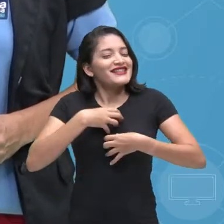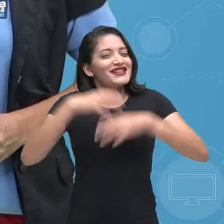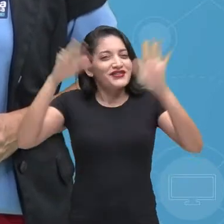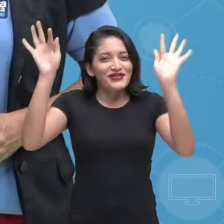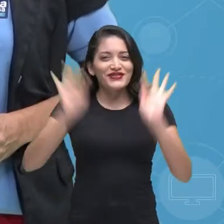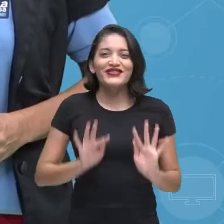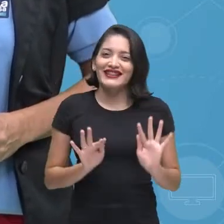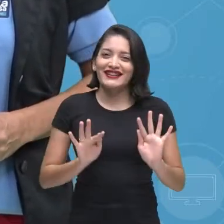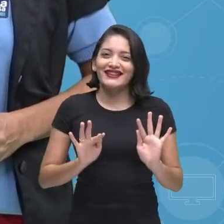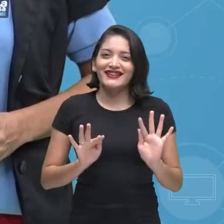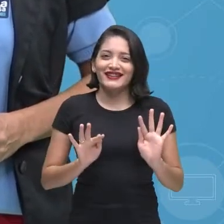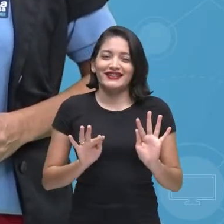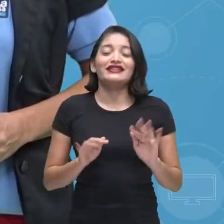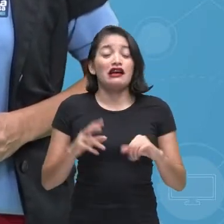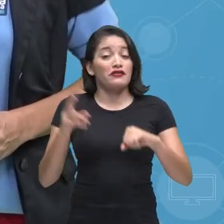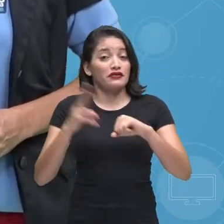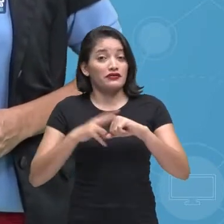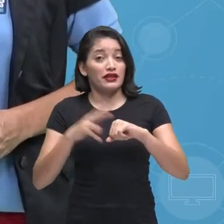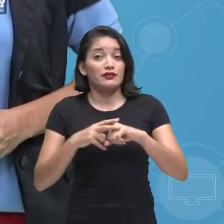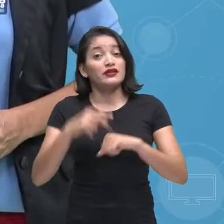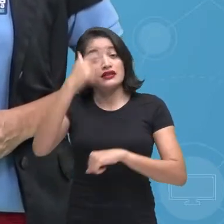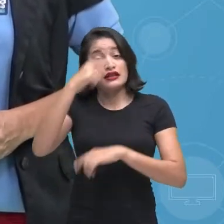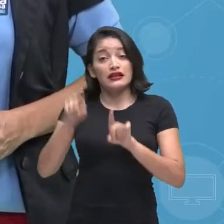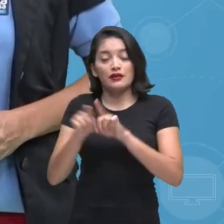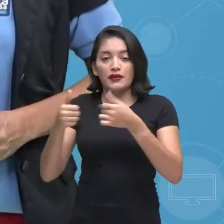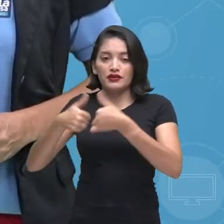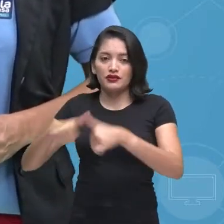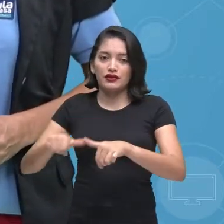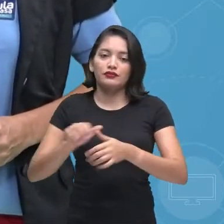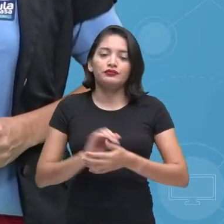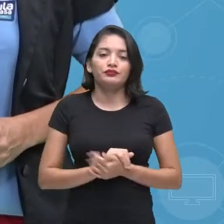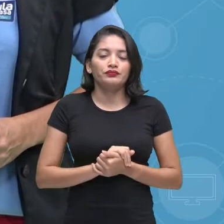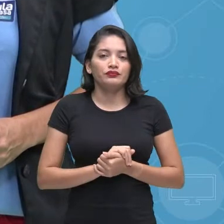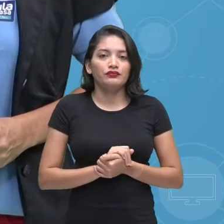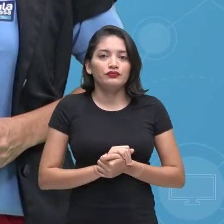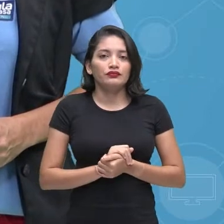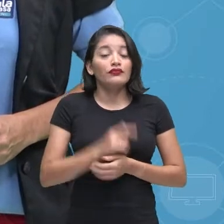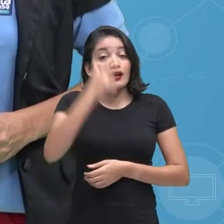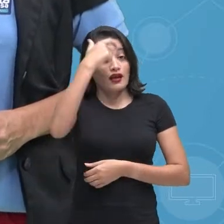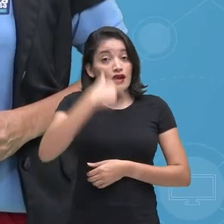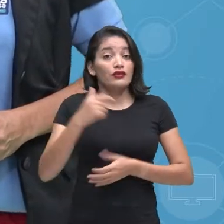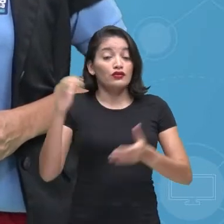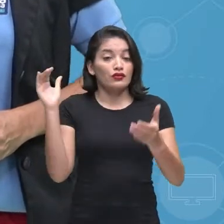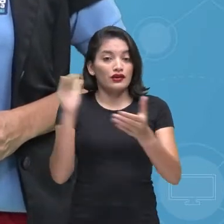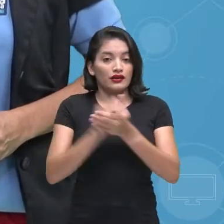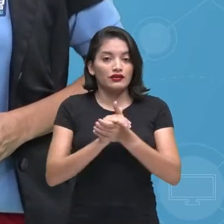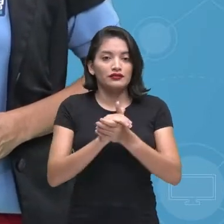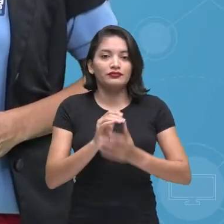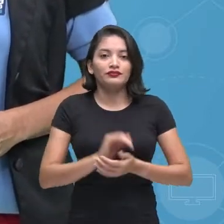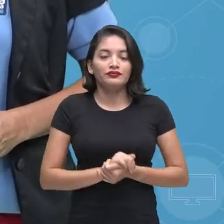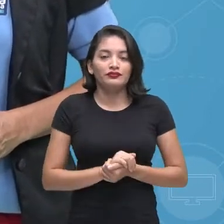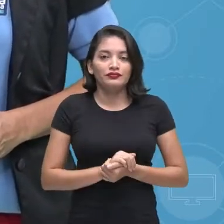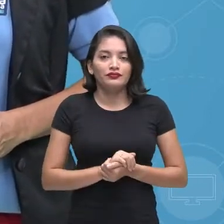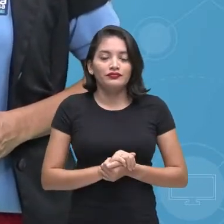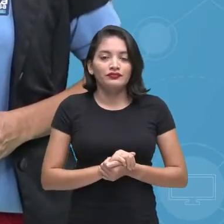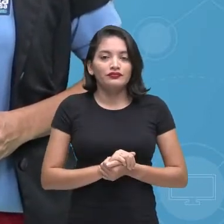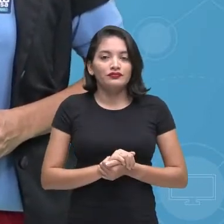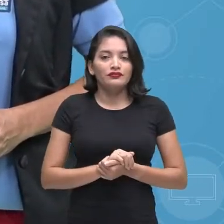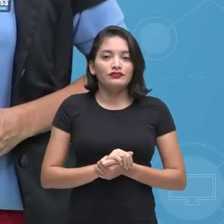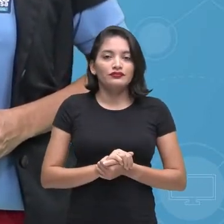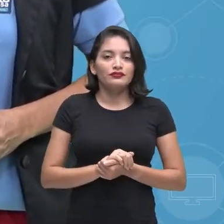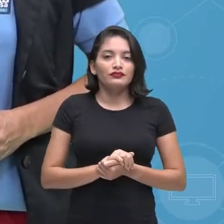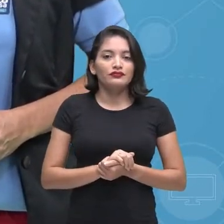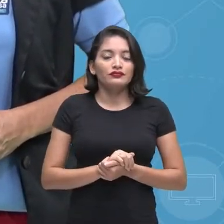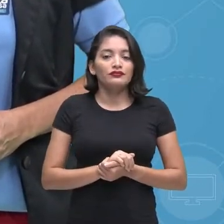feliz olha aí o bagulho ser estavam é ai married eu sou casada há entre five years